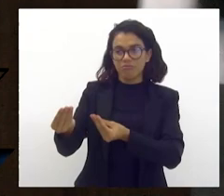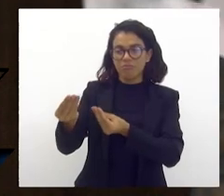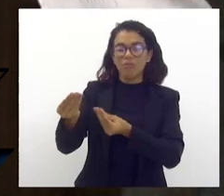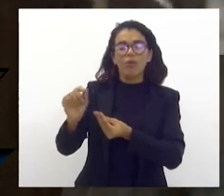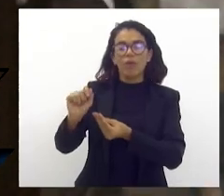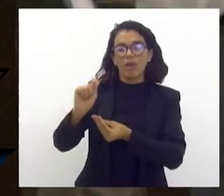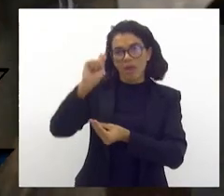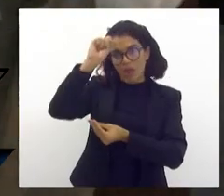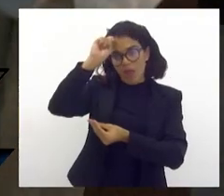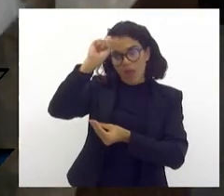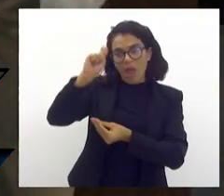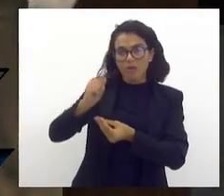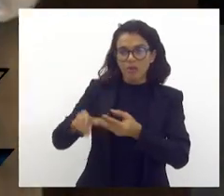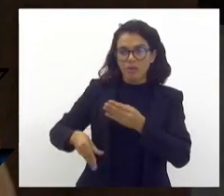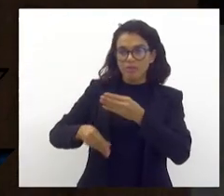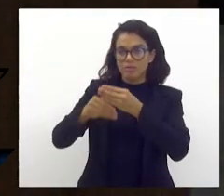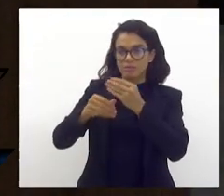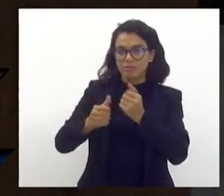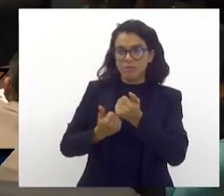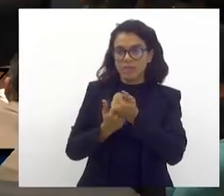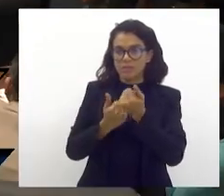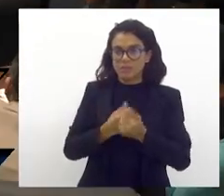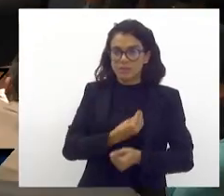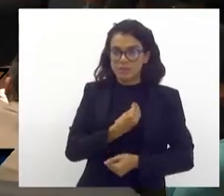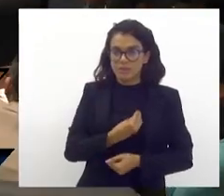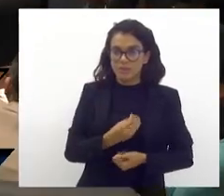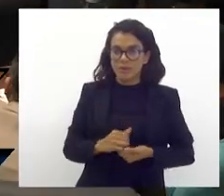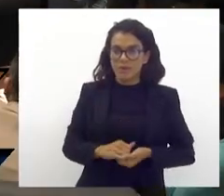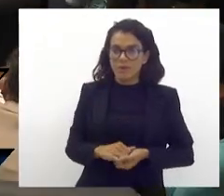do item 3 da pauta, por favor.